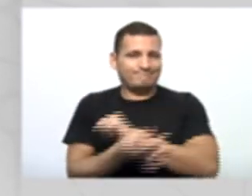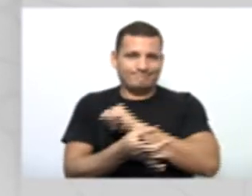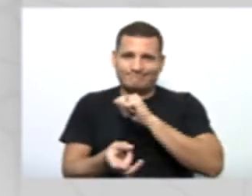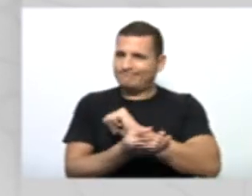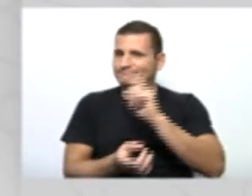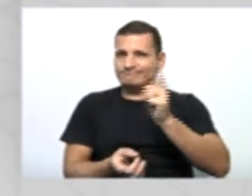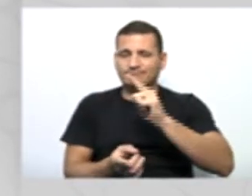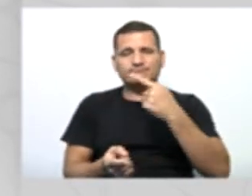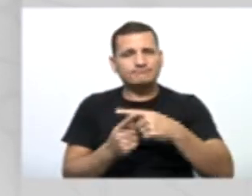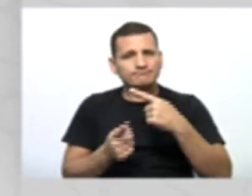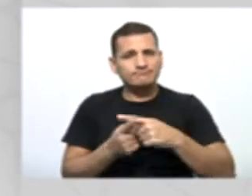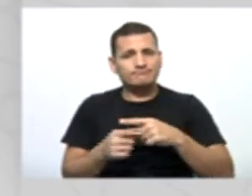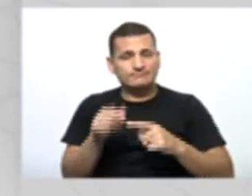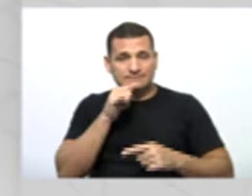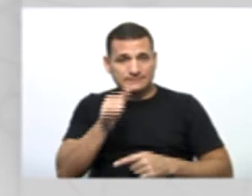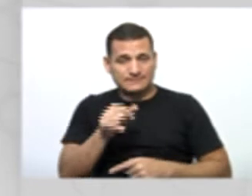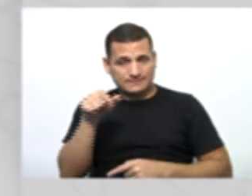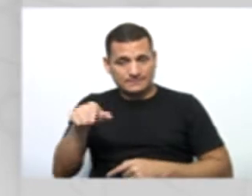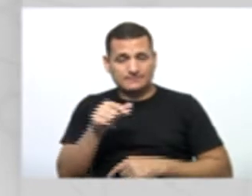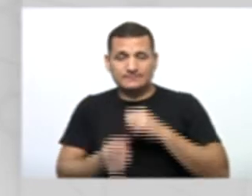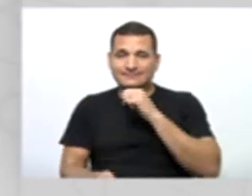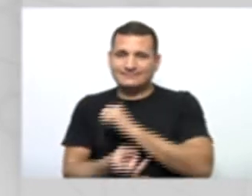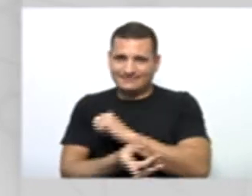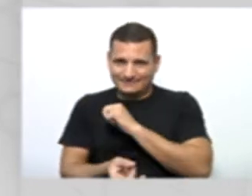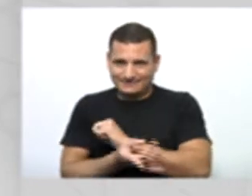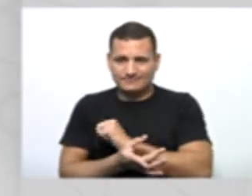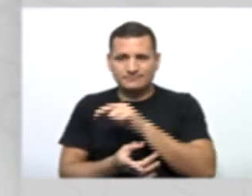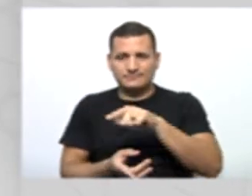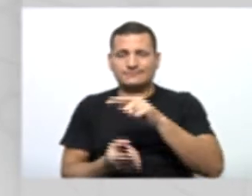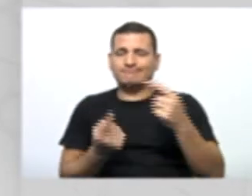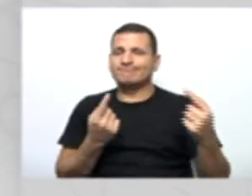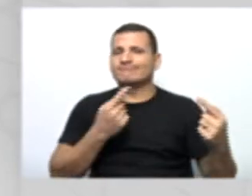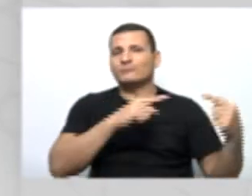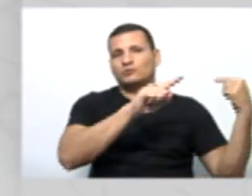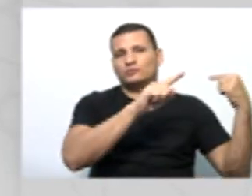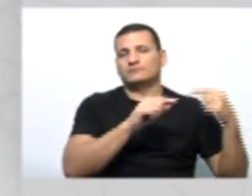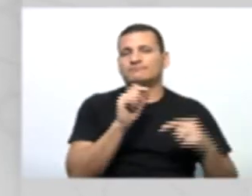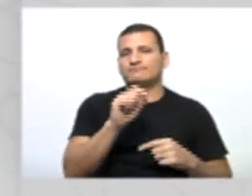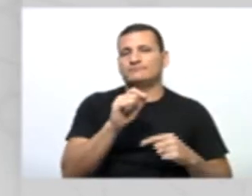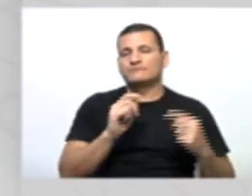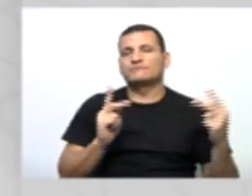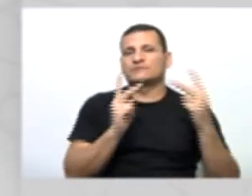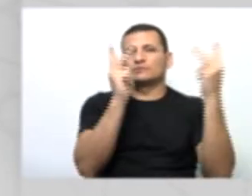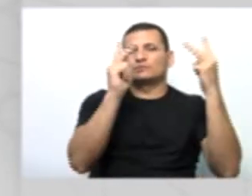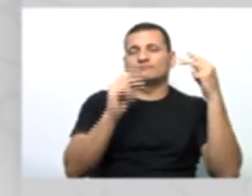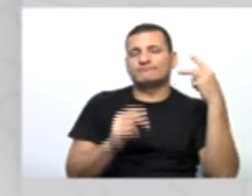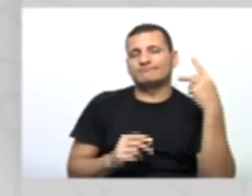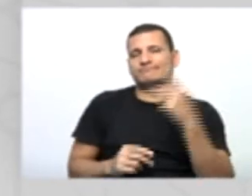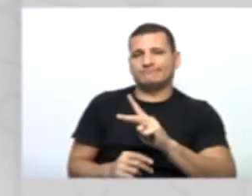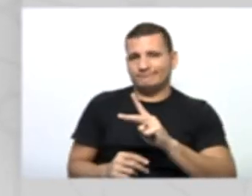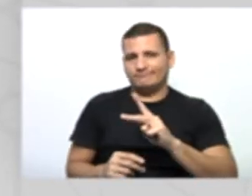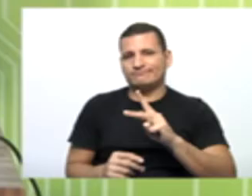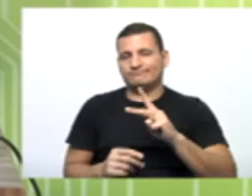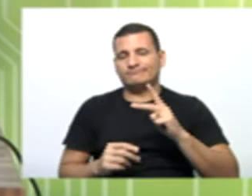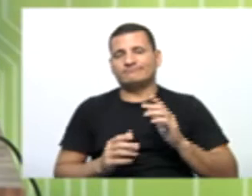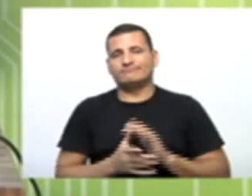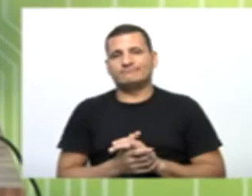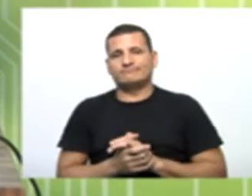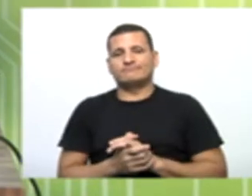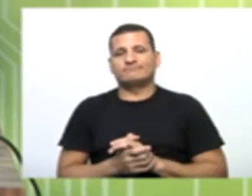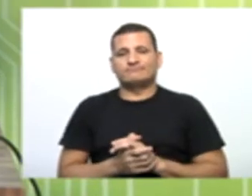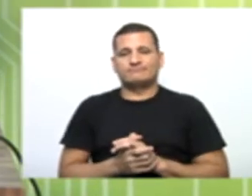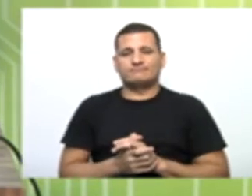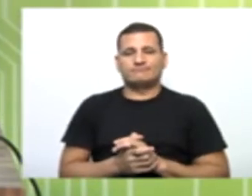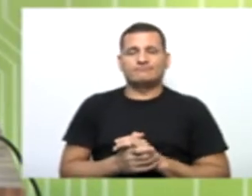ela irá contra, né, será contrária a corrupção aos valores que a pessoa criou, né,